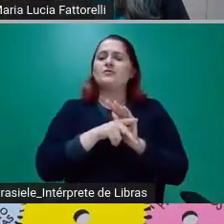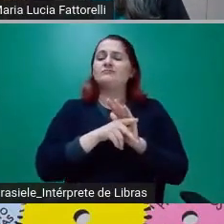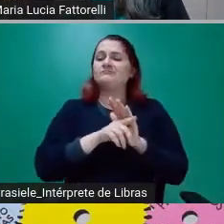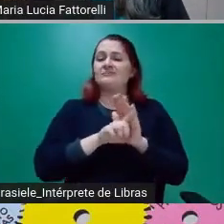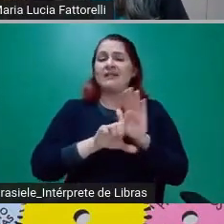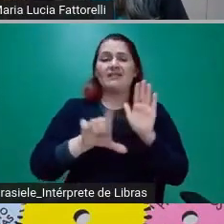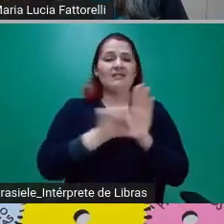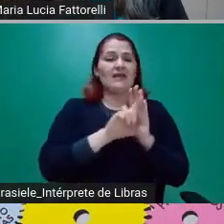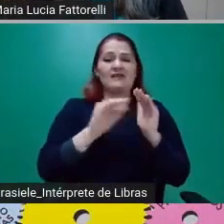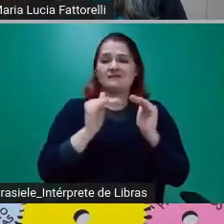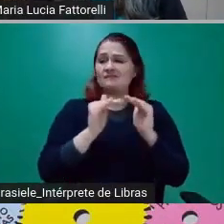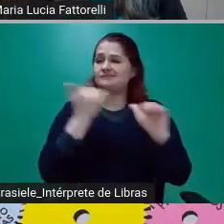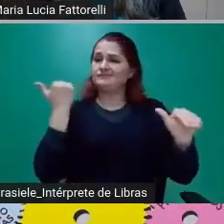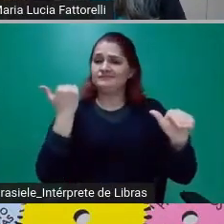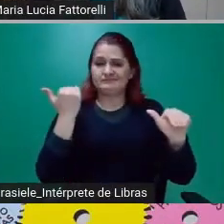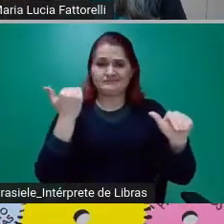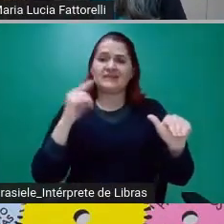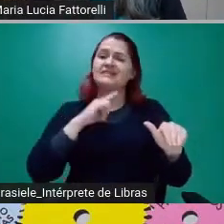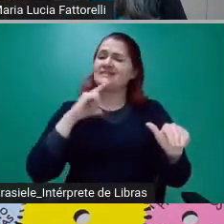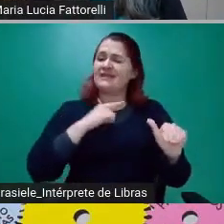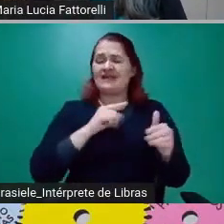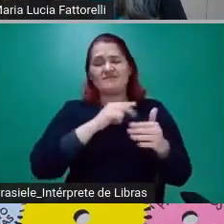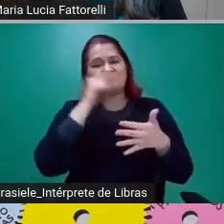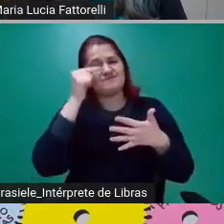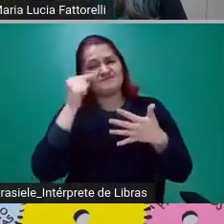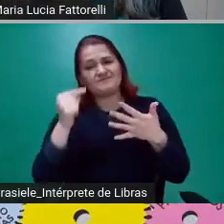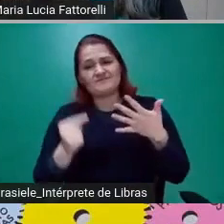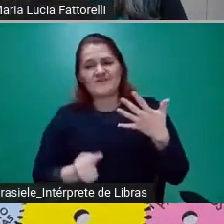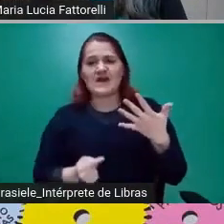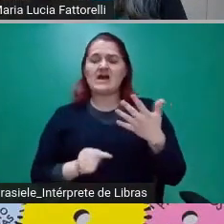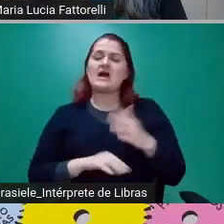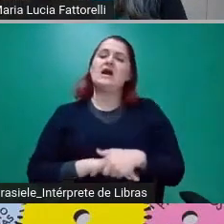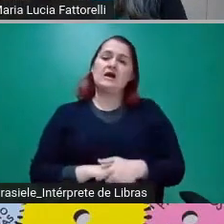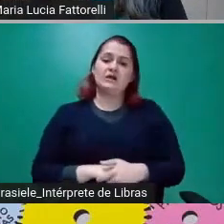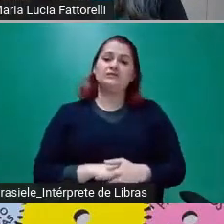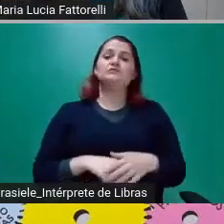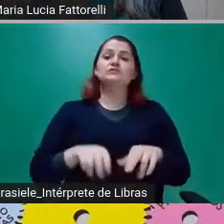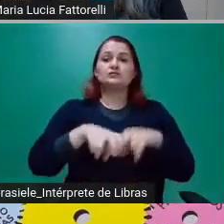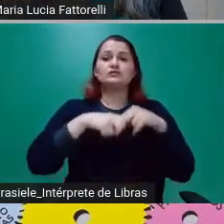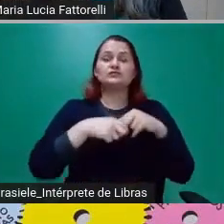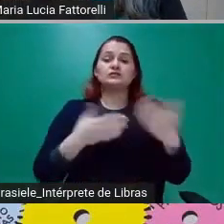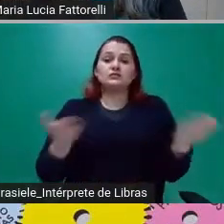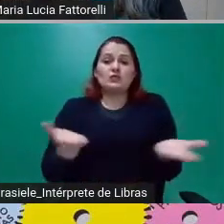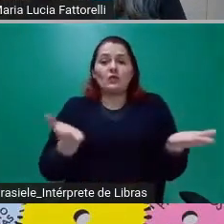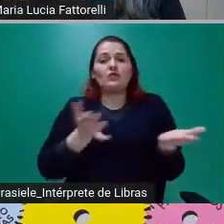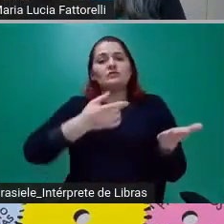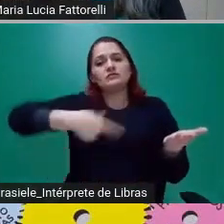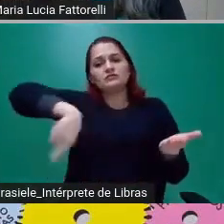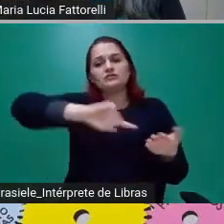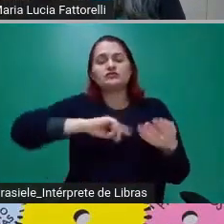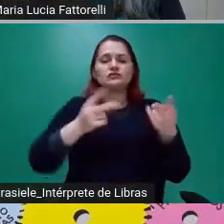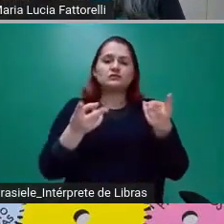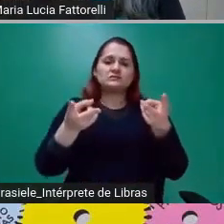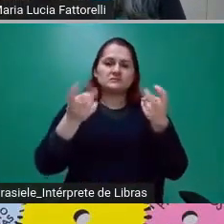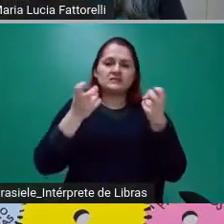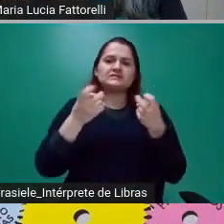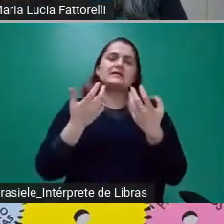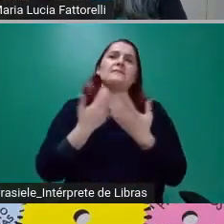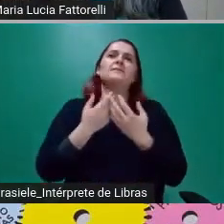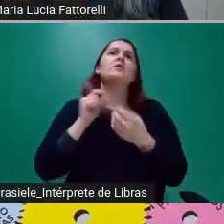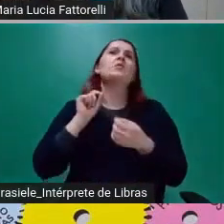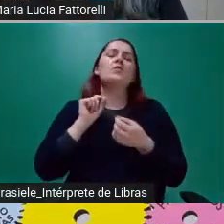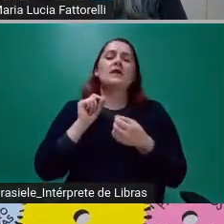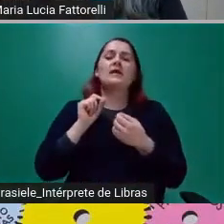conjuntura, com a atual correlação de forças, ele está buscando se tornar normal, algo normal, ele está tentando